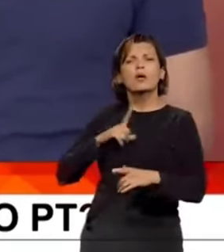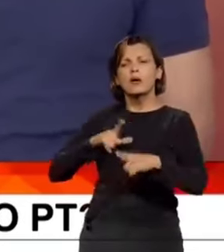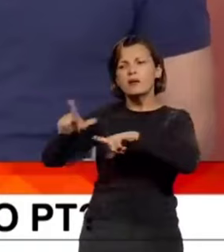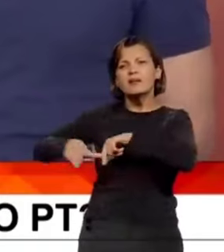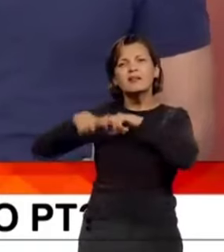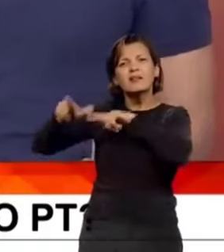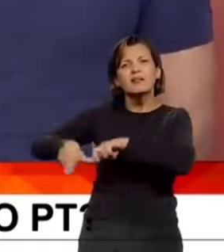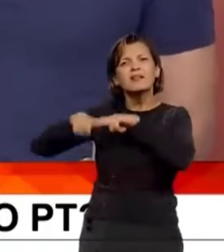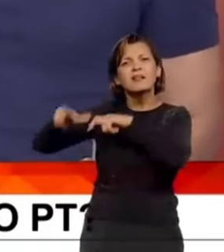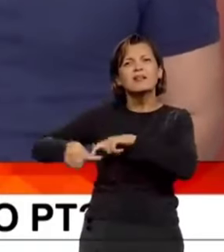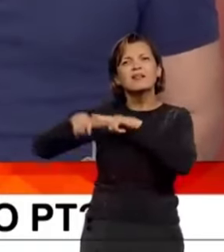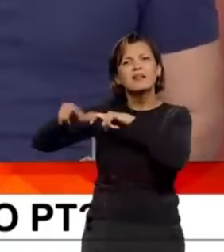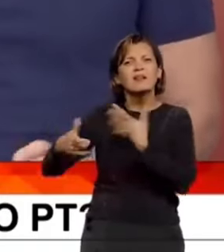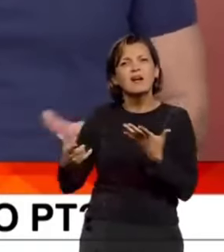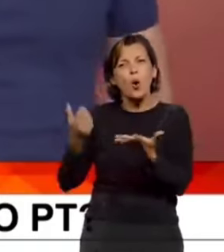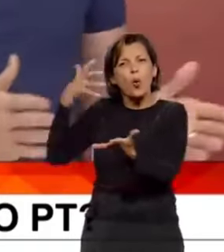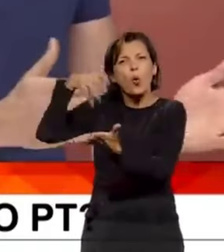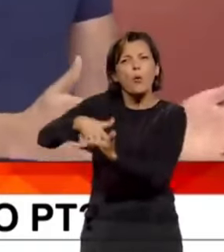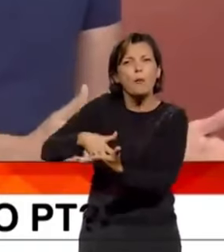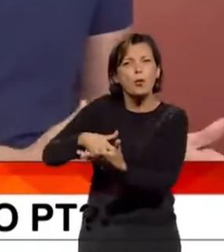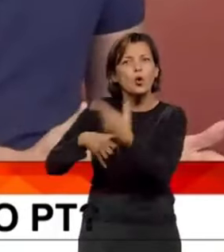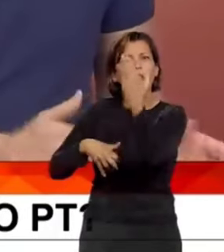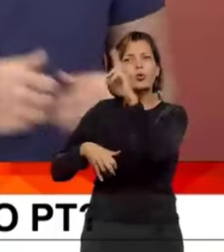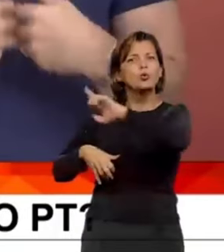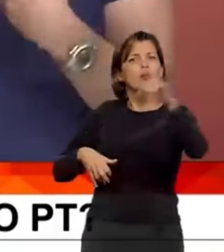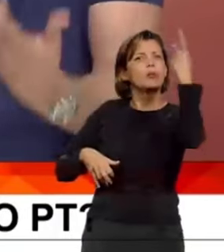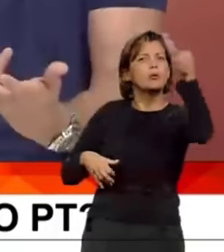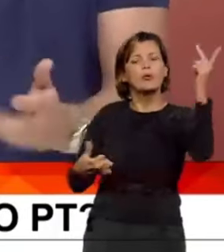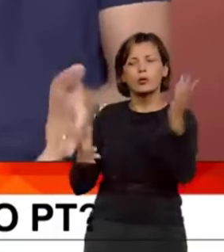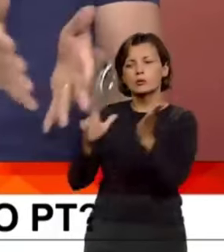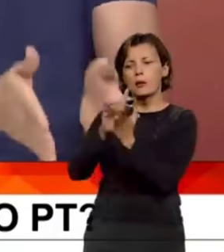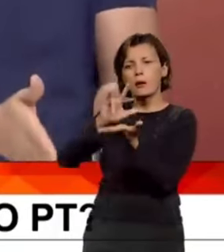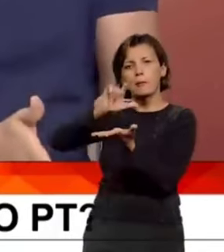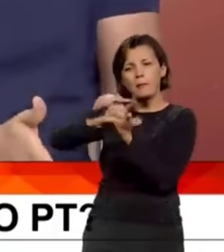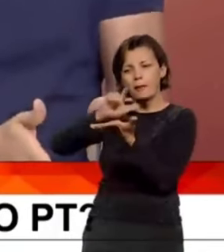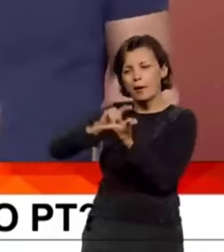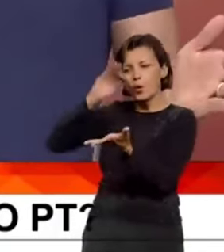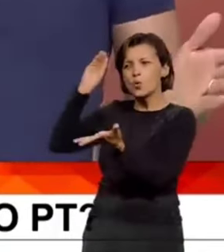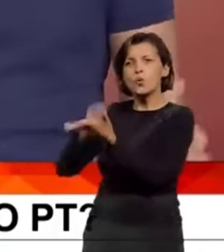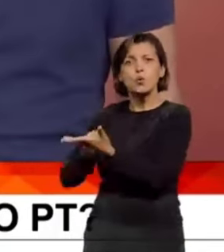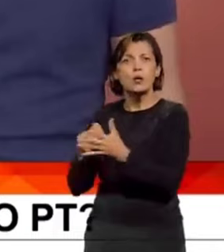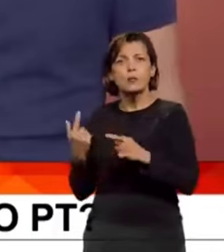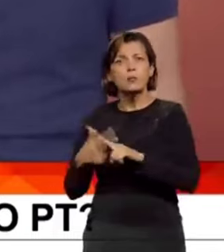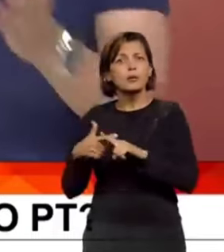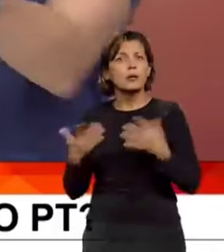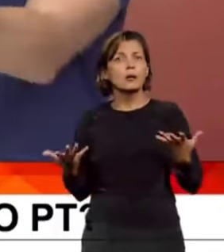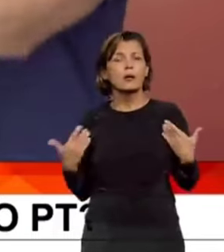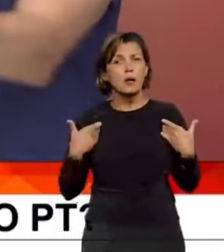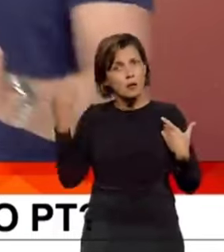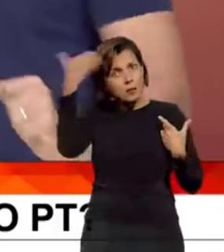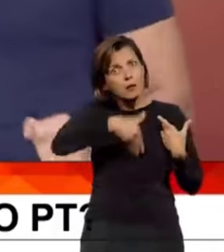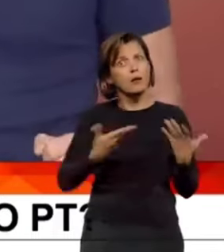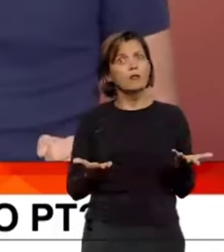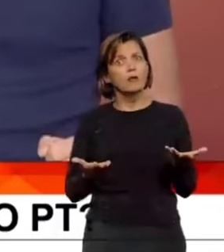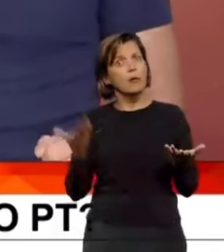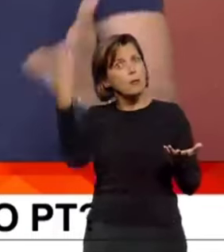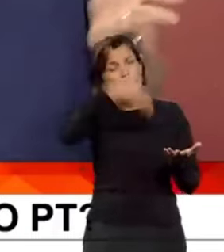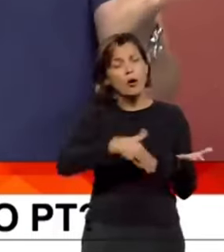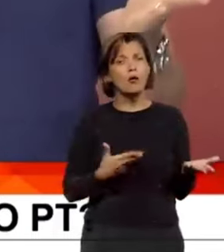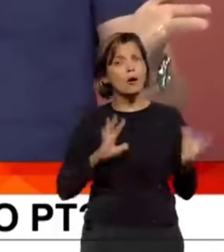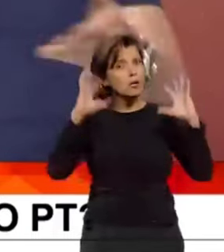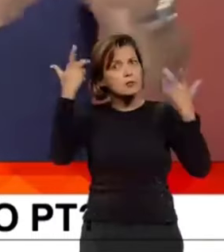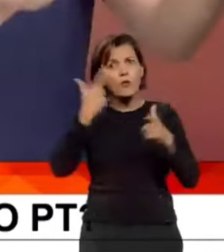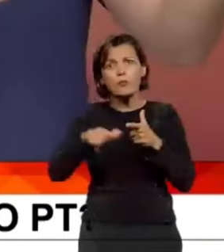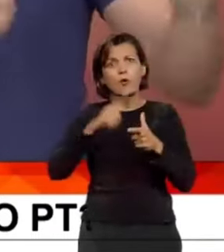sítio em Atibaia e depois de nome de laranja uma coisa você compra em dinheiro tá fácil no gás os teus Imóveis vai lá e